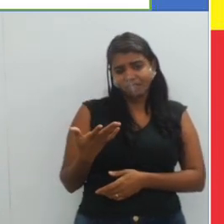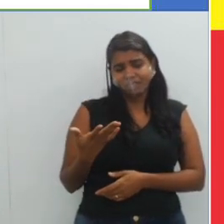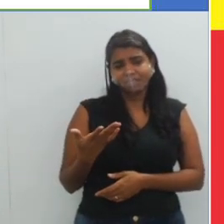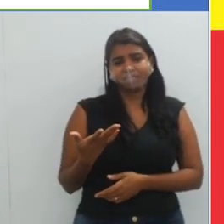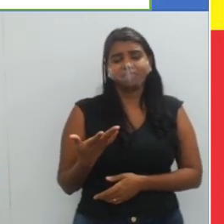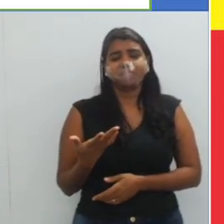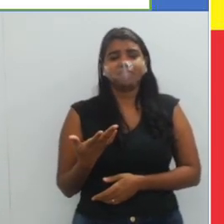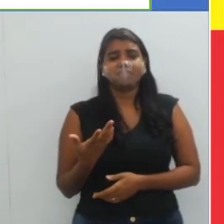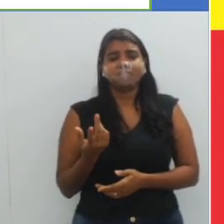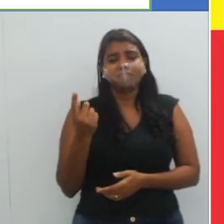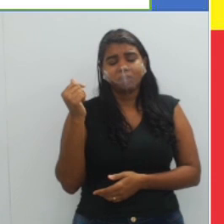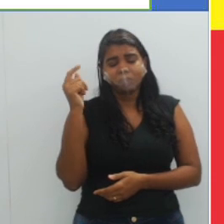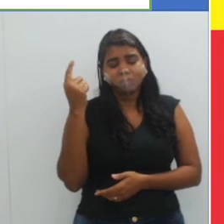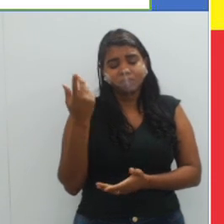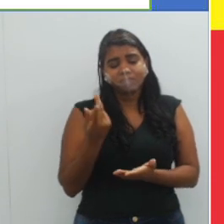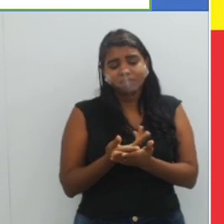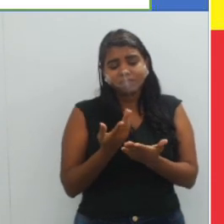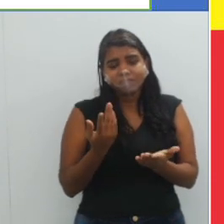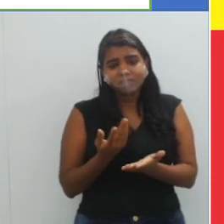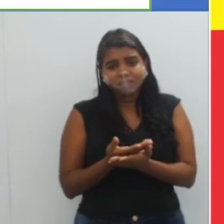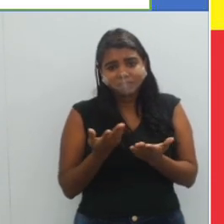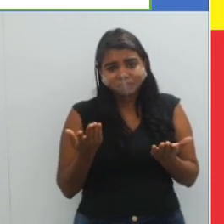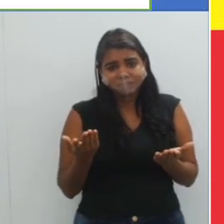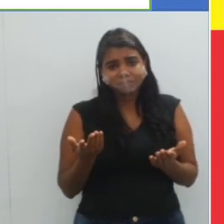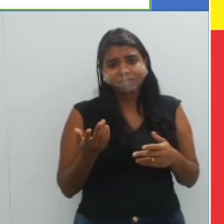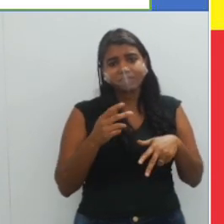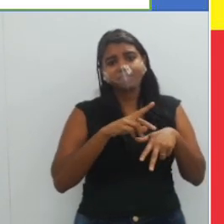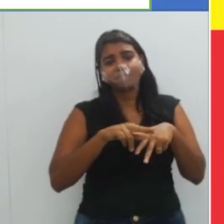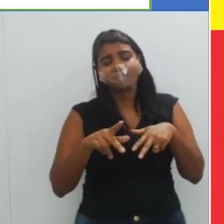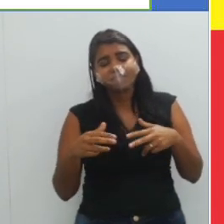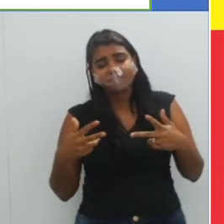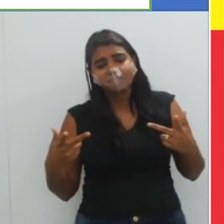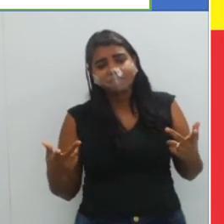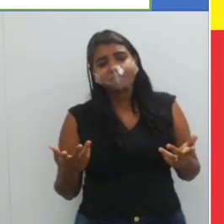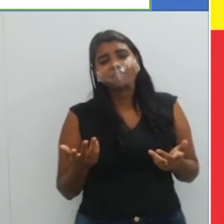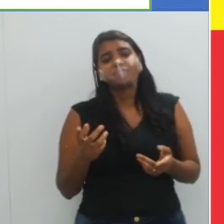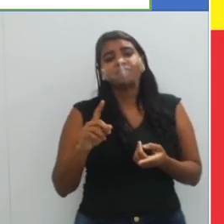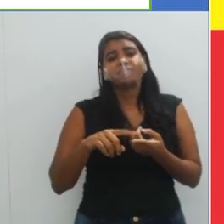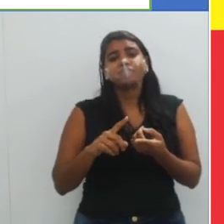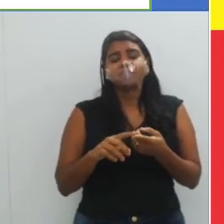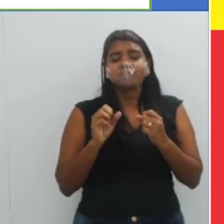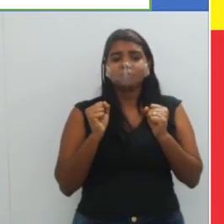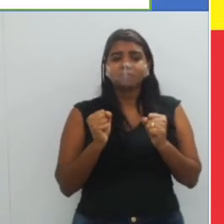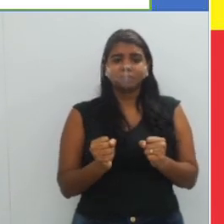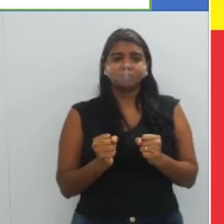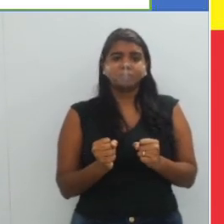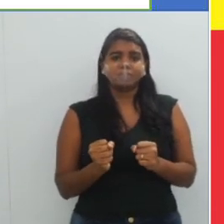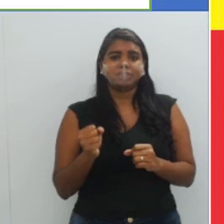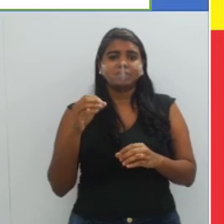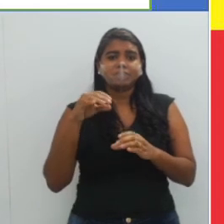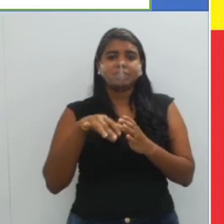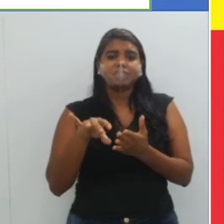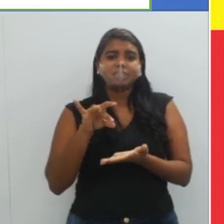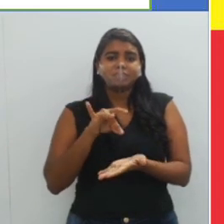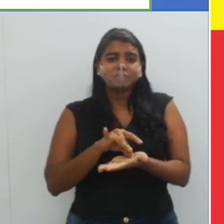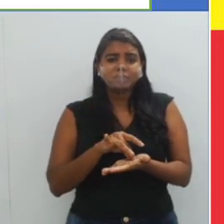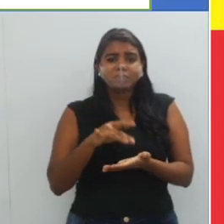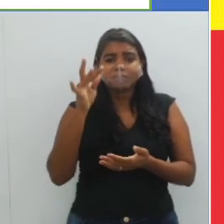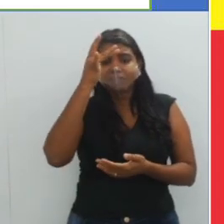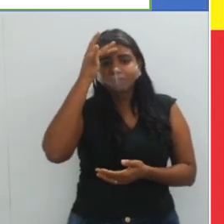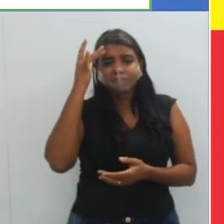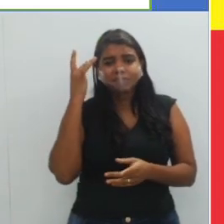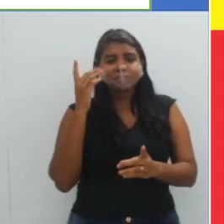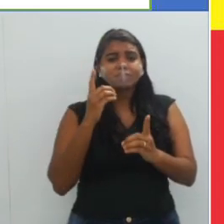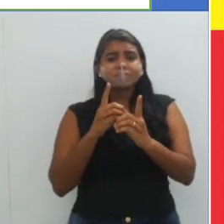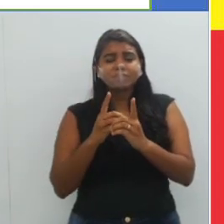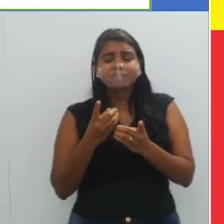de origem, por questões financeiras, por questões de gênero, etc. Também podem entrar no conceito pessoas que